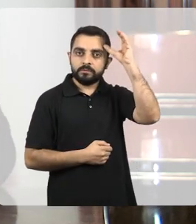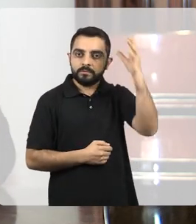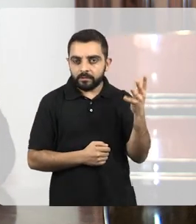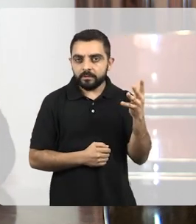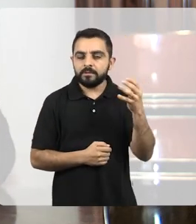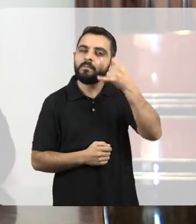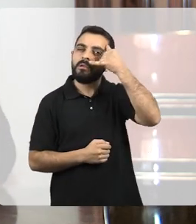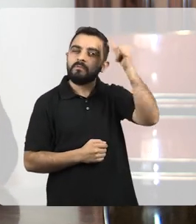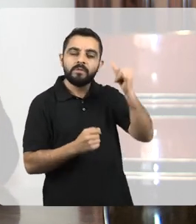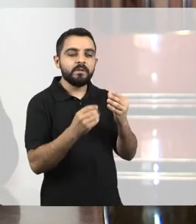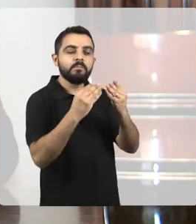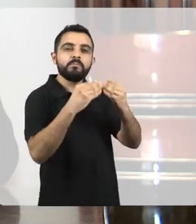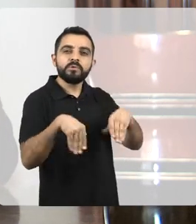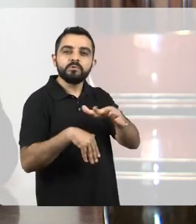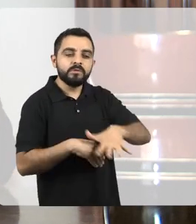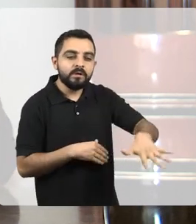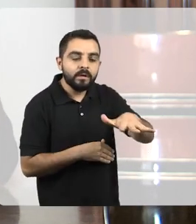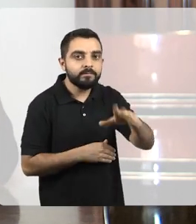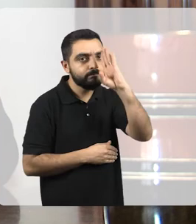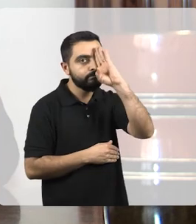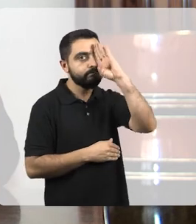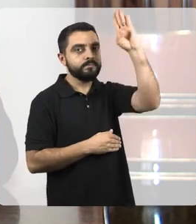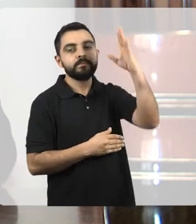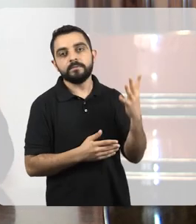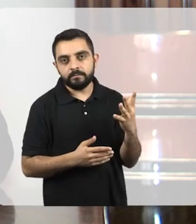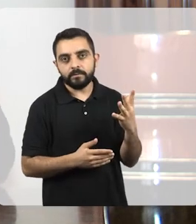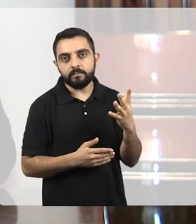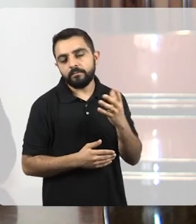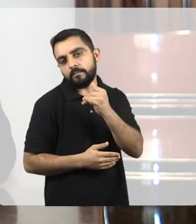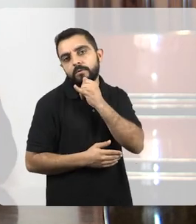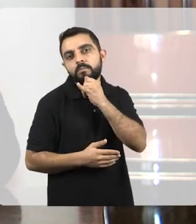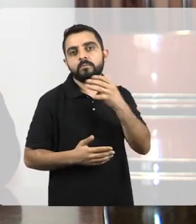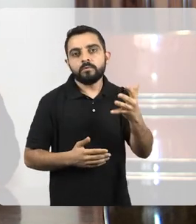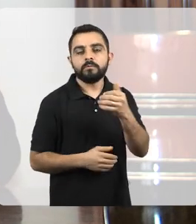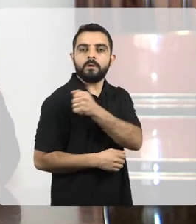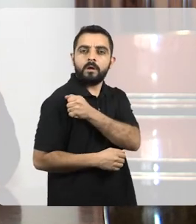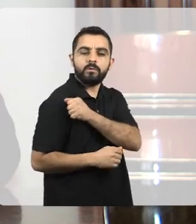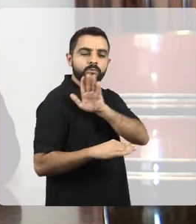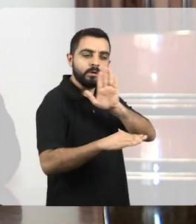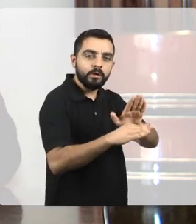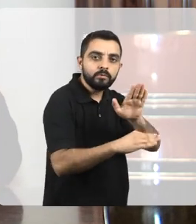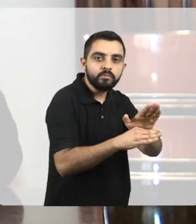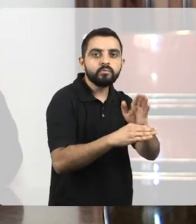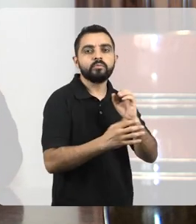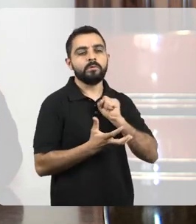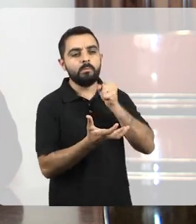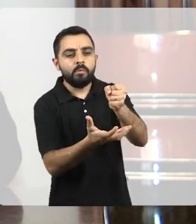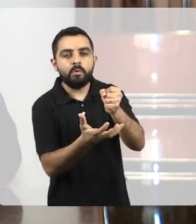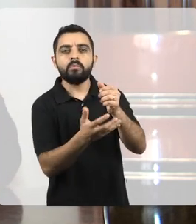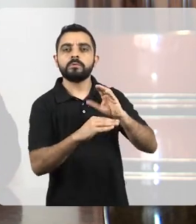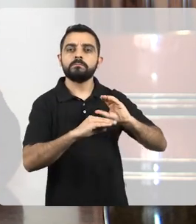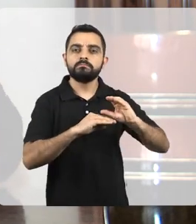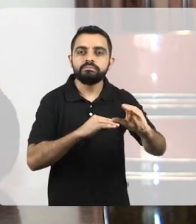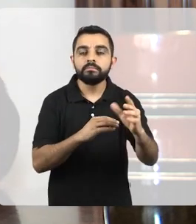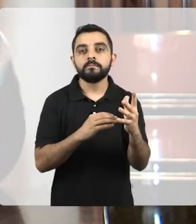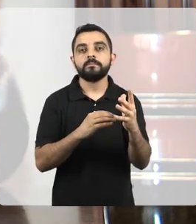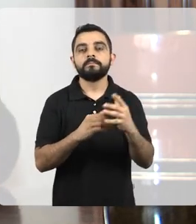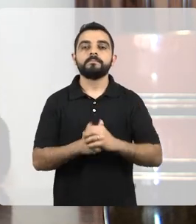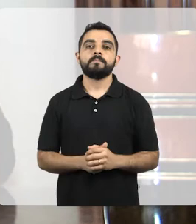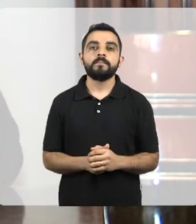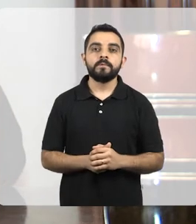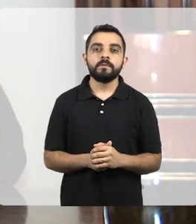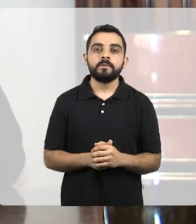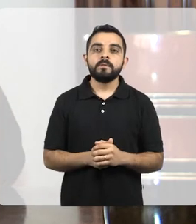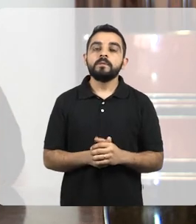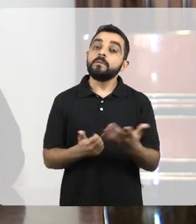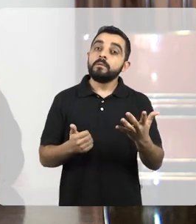parcos mas uma racionalização feita sem que sejam afetados aqueles pontos mais sensíveis para a nossa comunidade assistência estudantil pagamento